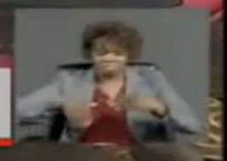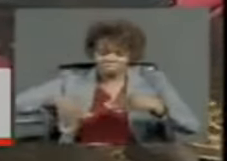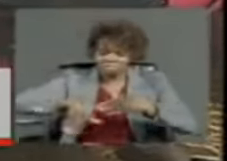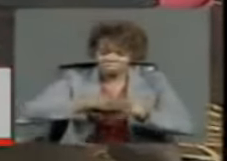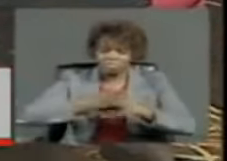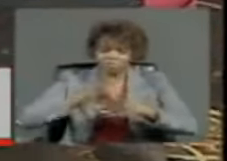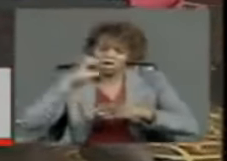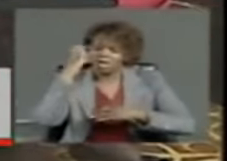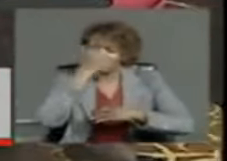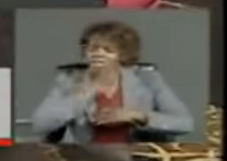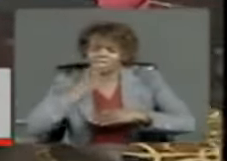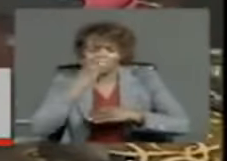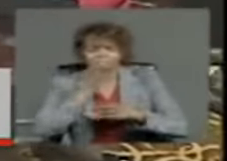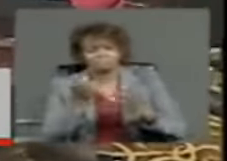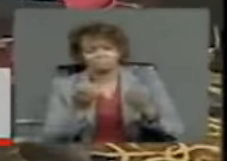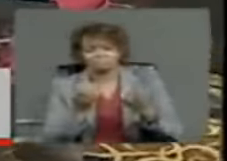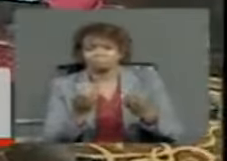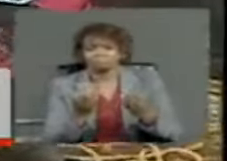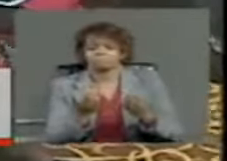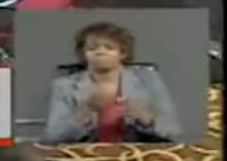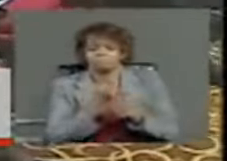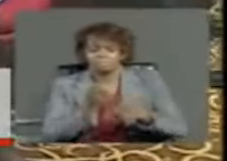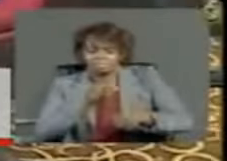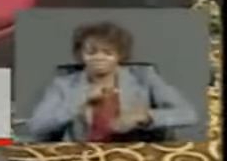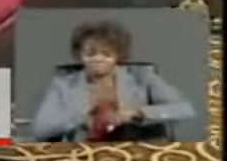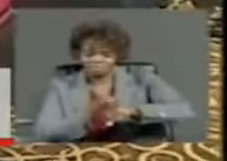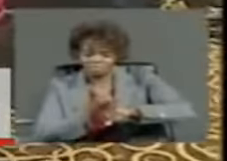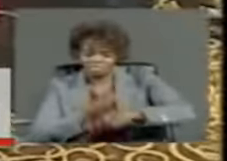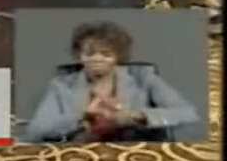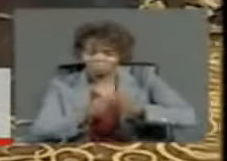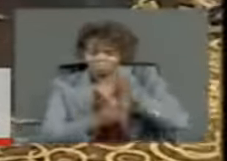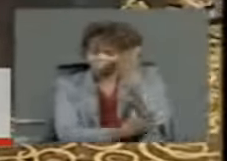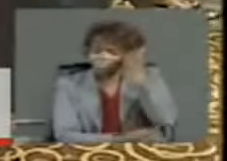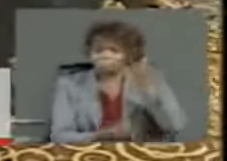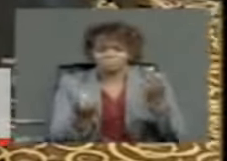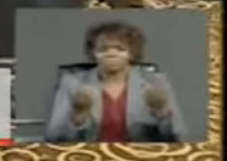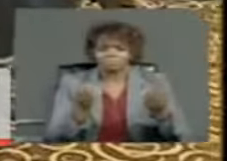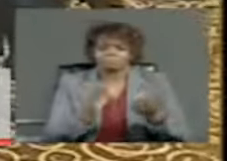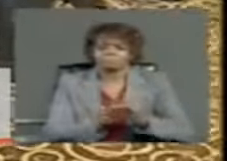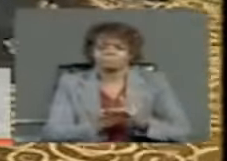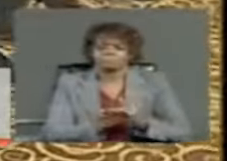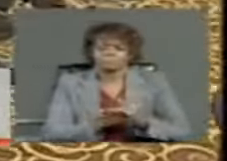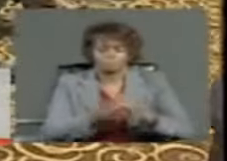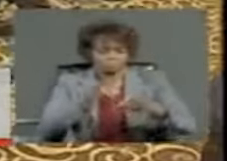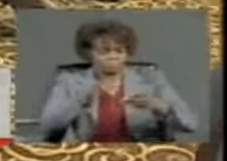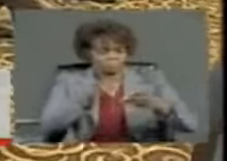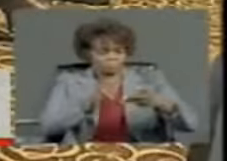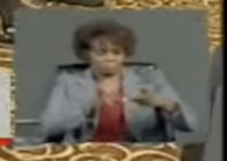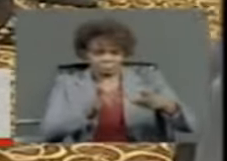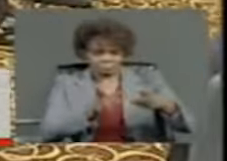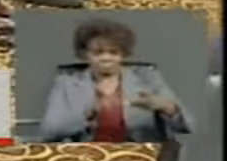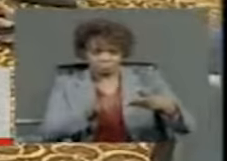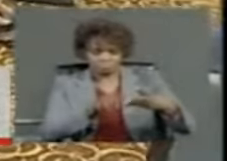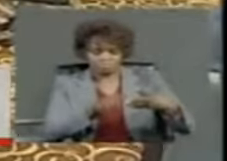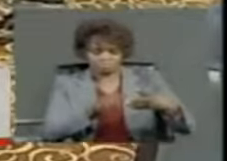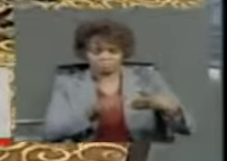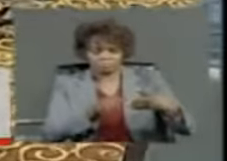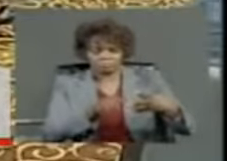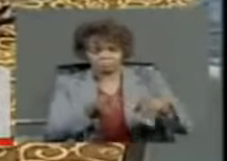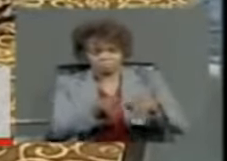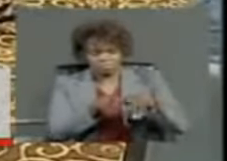que lançamos a todos nós, mas especialmente ao Sr. Presidente. Por que lançamos esse desafio? O porquê assenta em